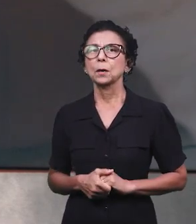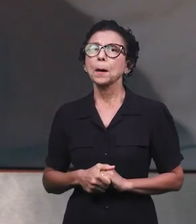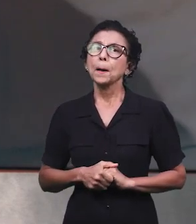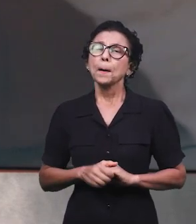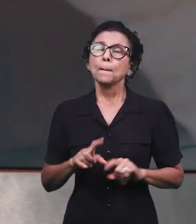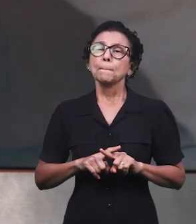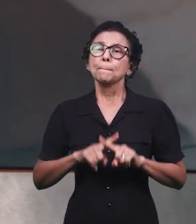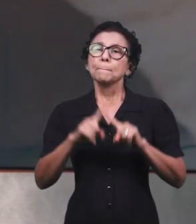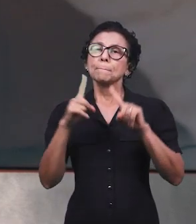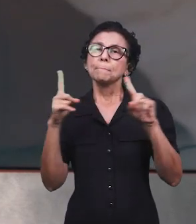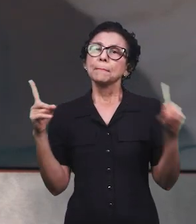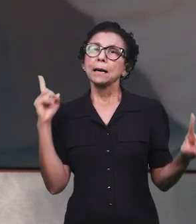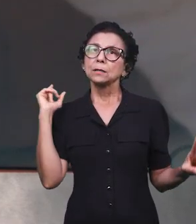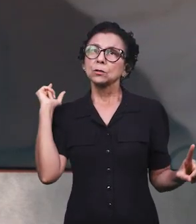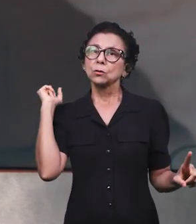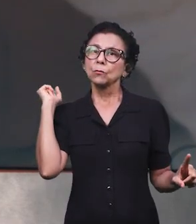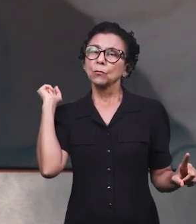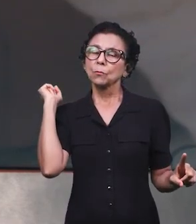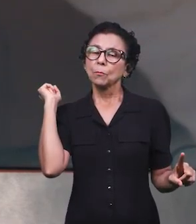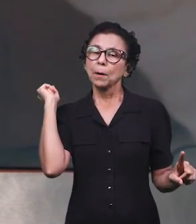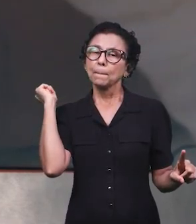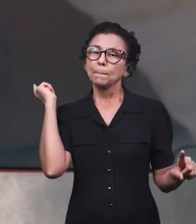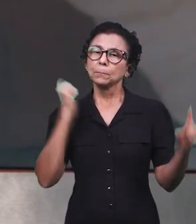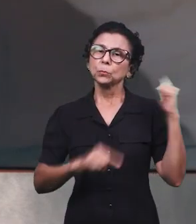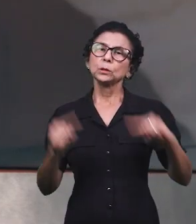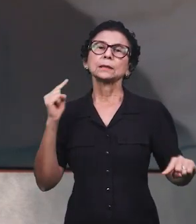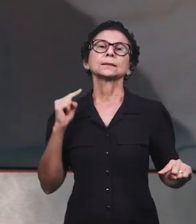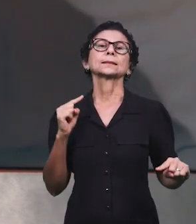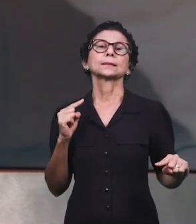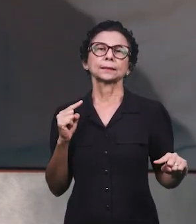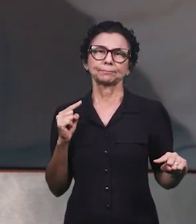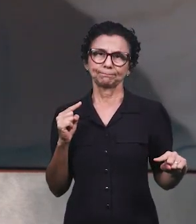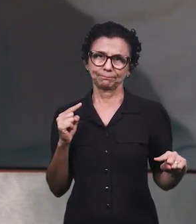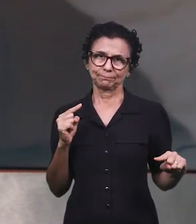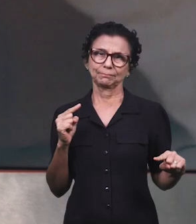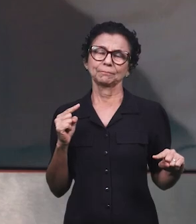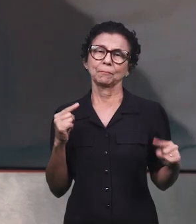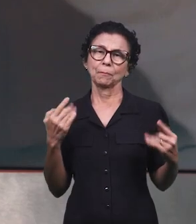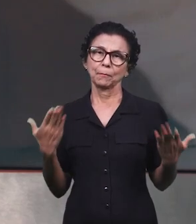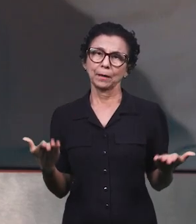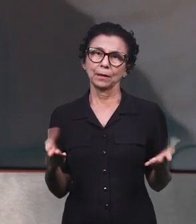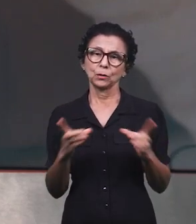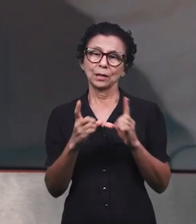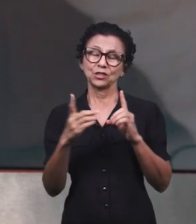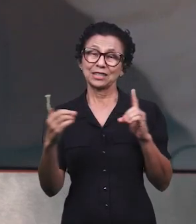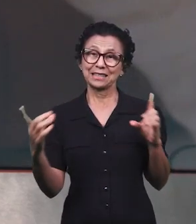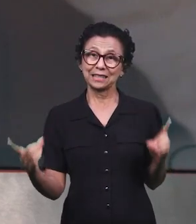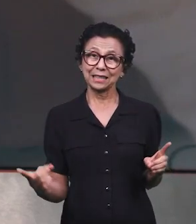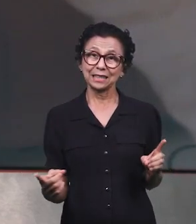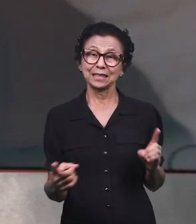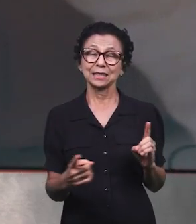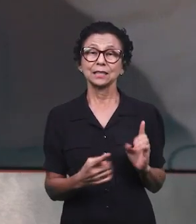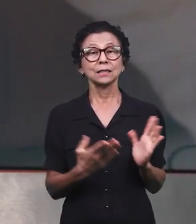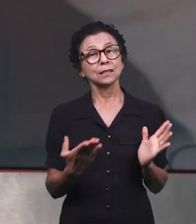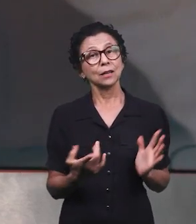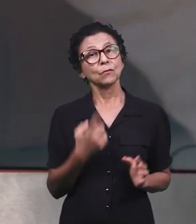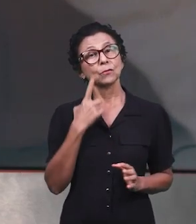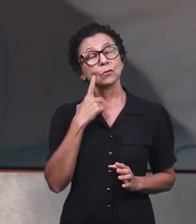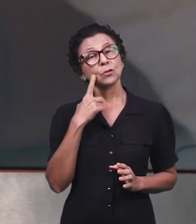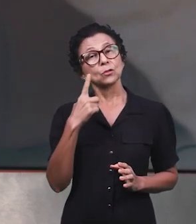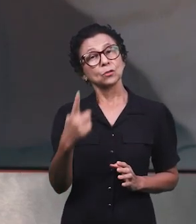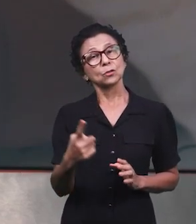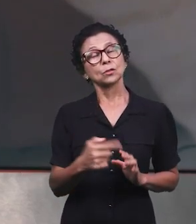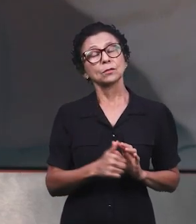impactado pelos cursos preparatórios, pelo ensino online. Então, eu quero apresentar para vocês algumas vantagens que nós